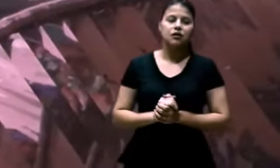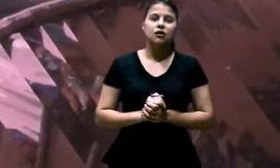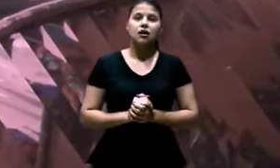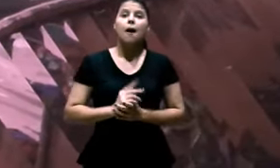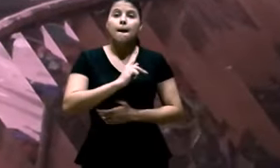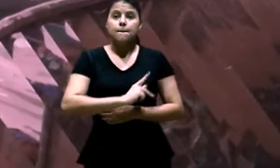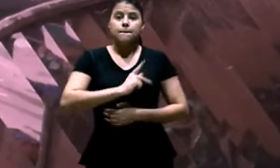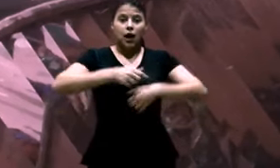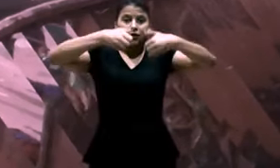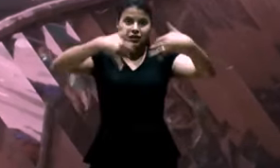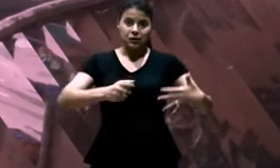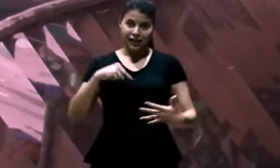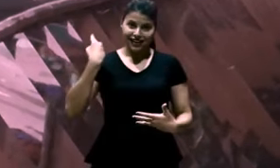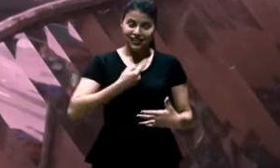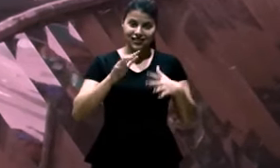mistério.